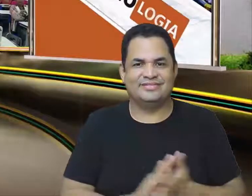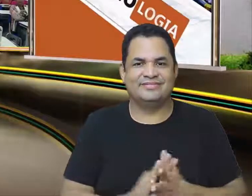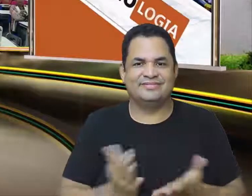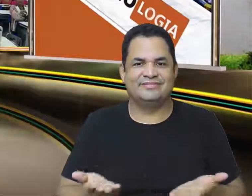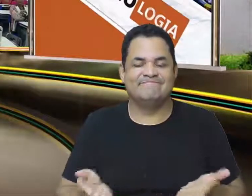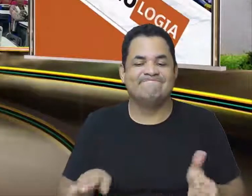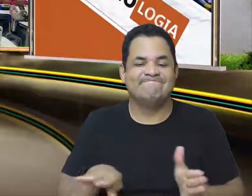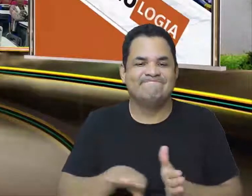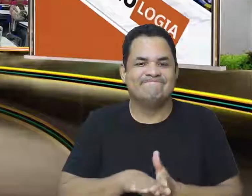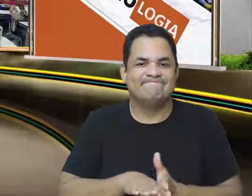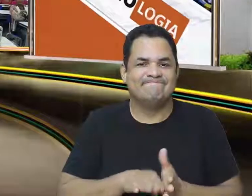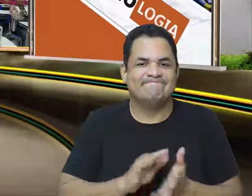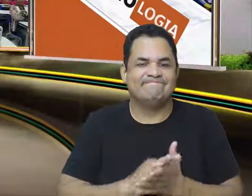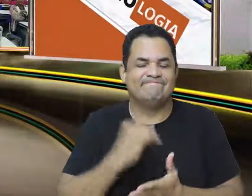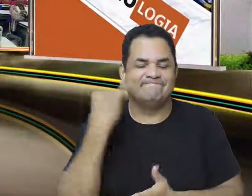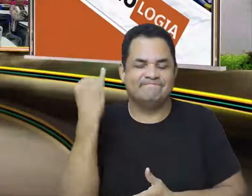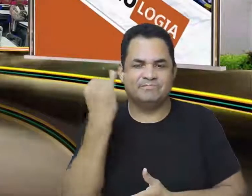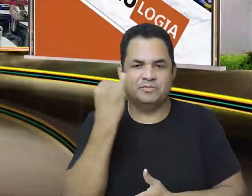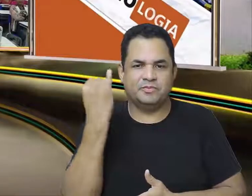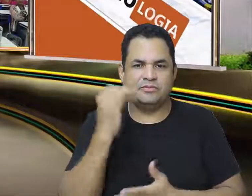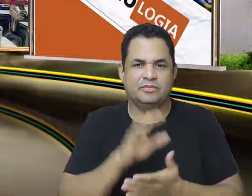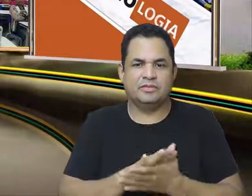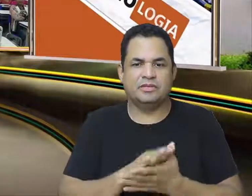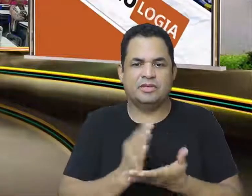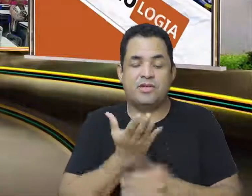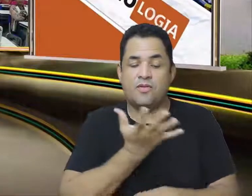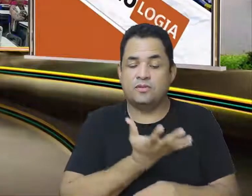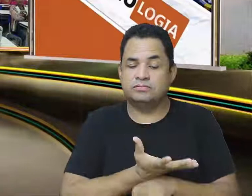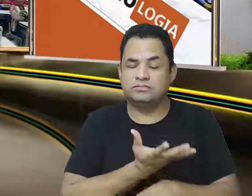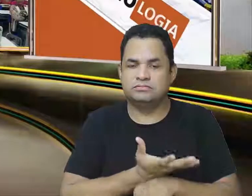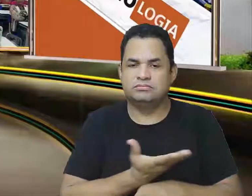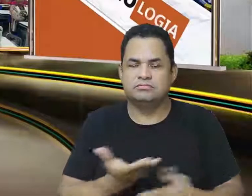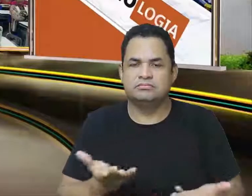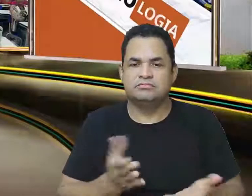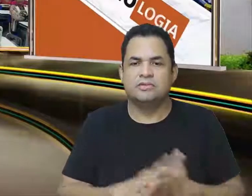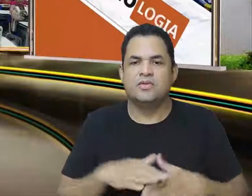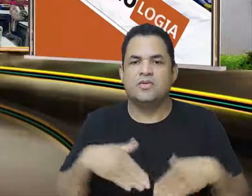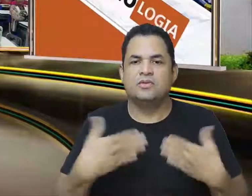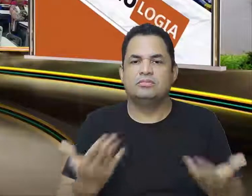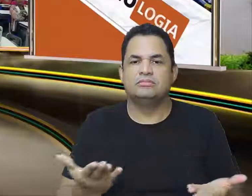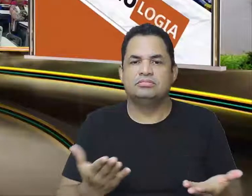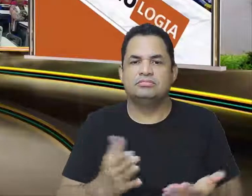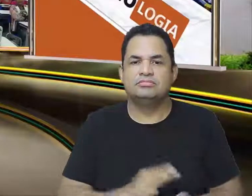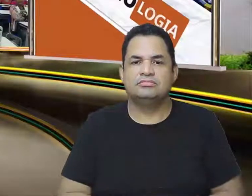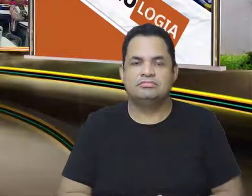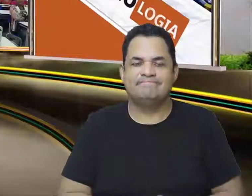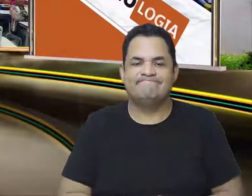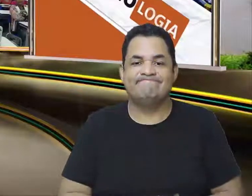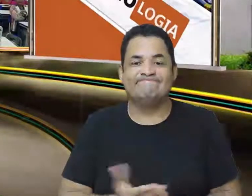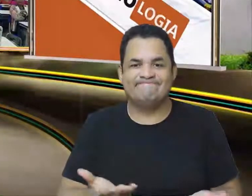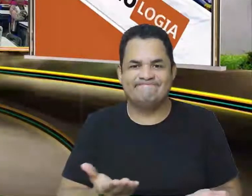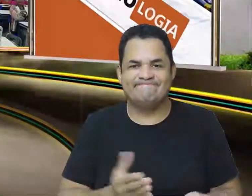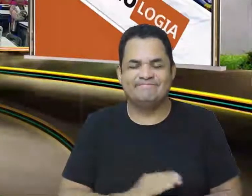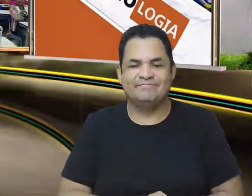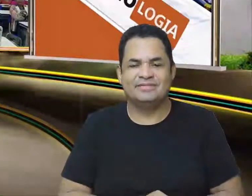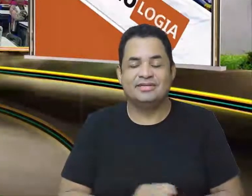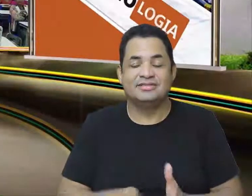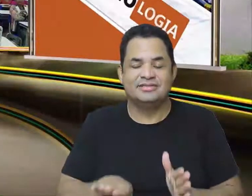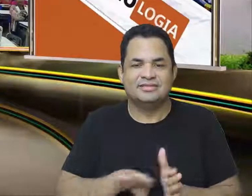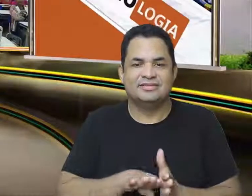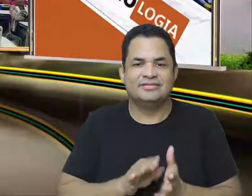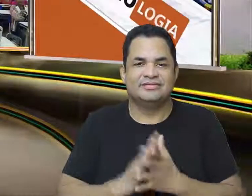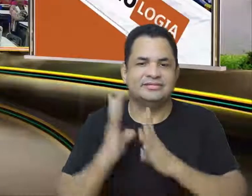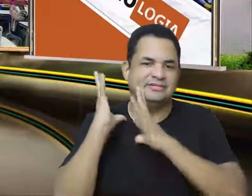à parte super importante da nossa disciplina. E qual é? É isso mesmo. Chegamos aqui